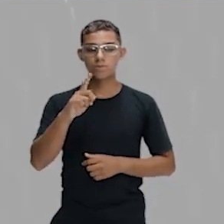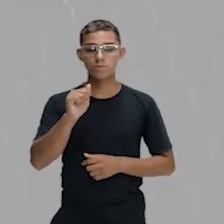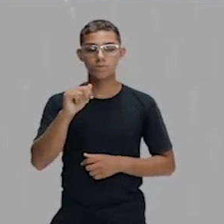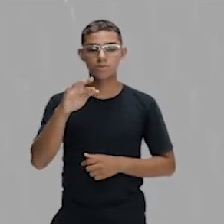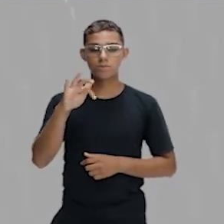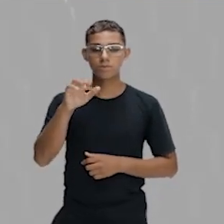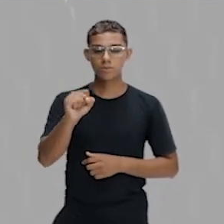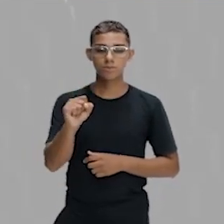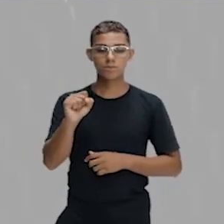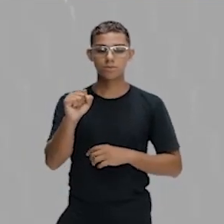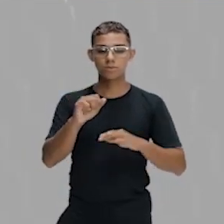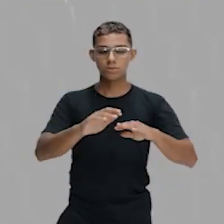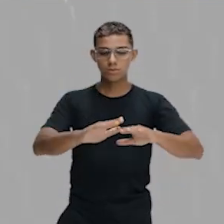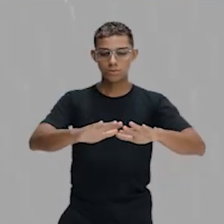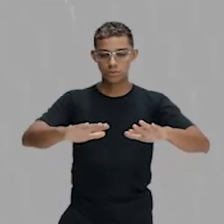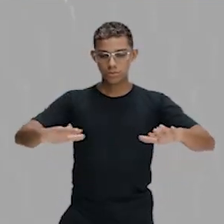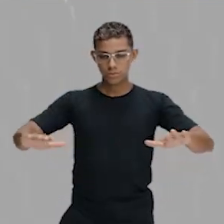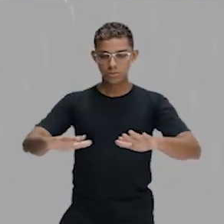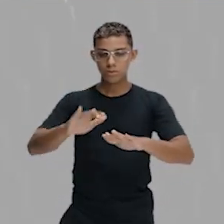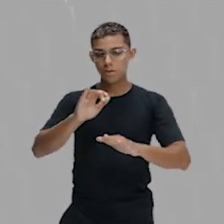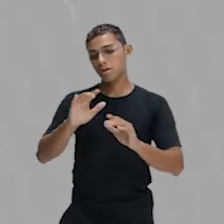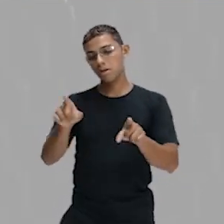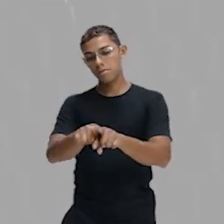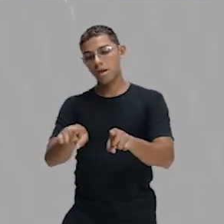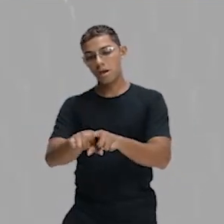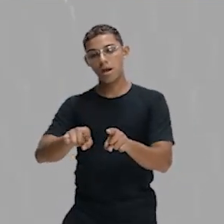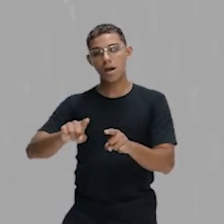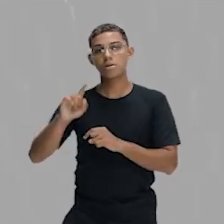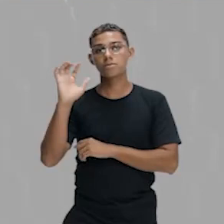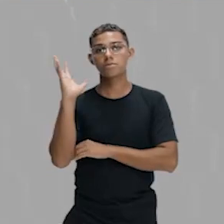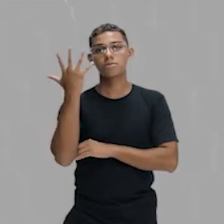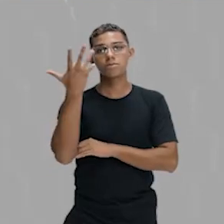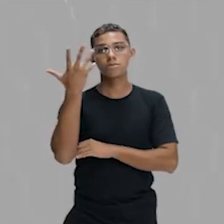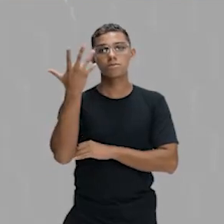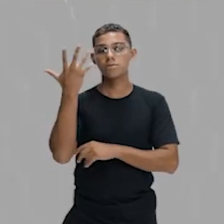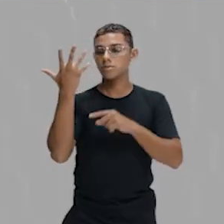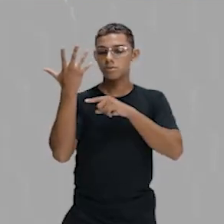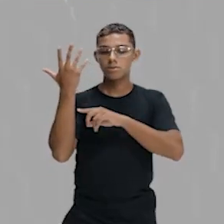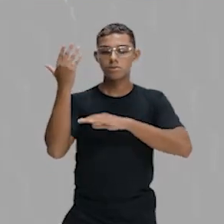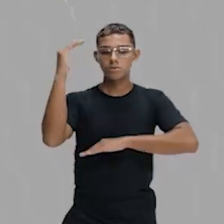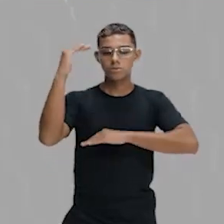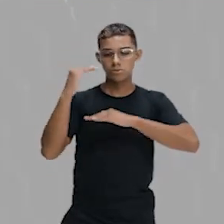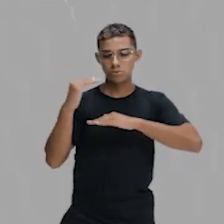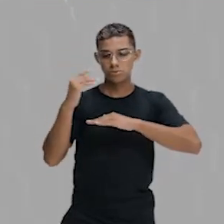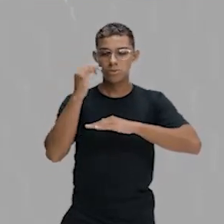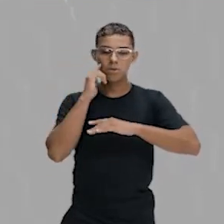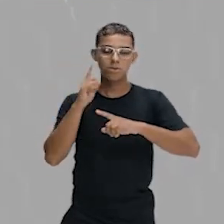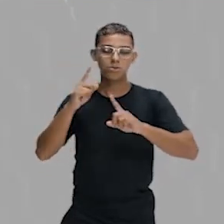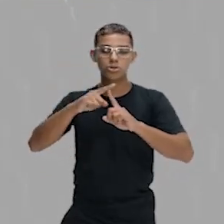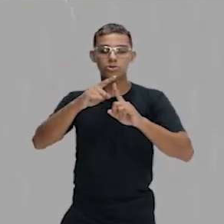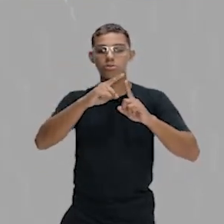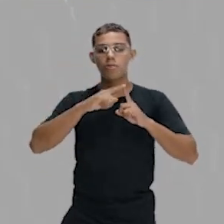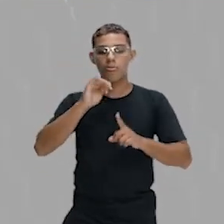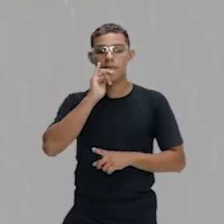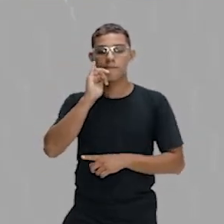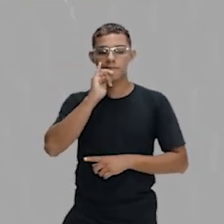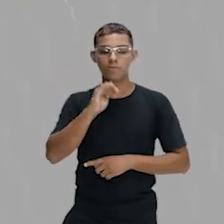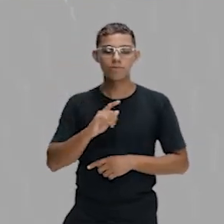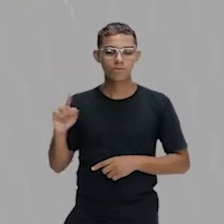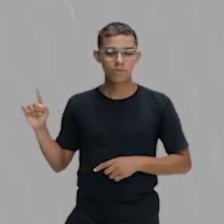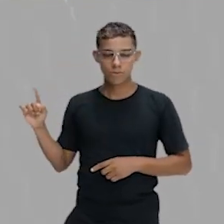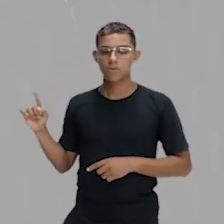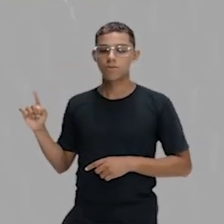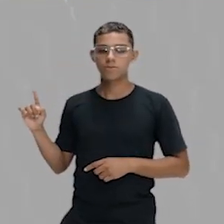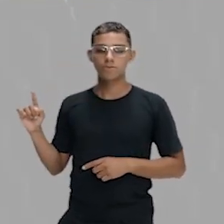rasteiras, até mesmo árvores, geralmente não muito altas, com aspecto típico. Quais são os aspectos dessas